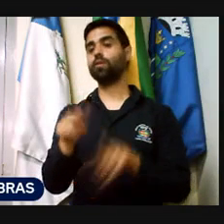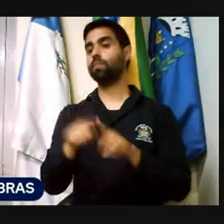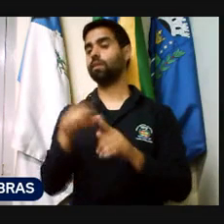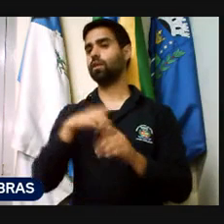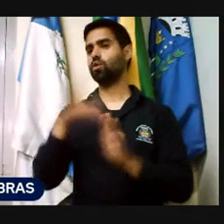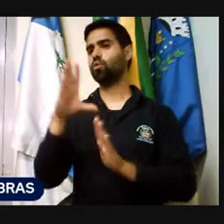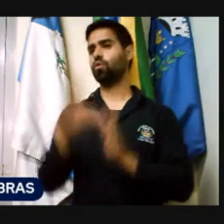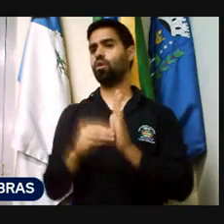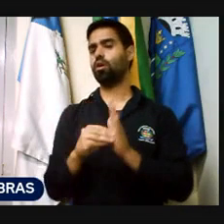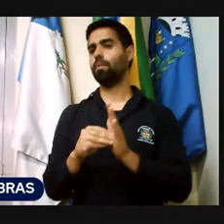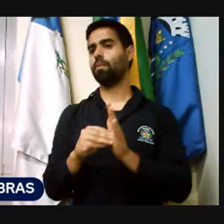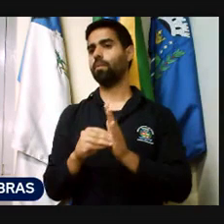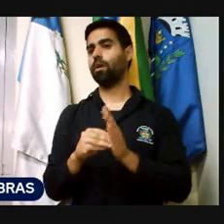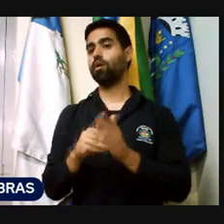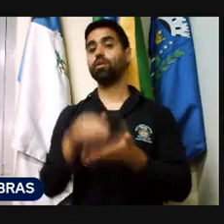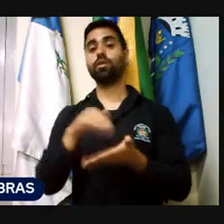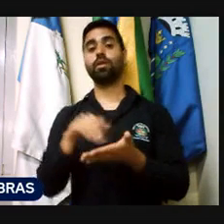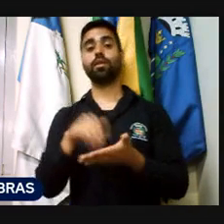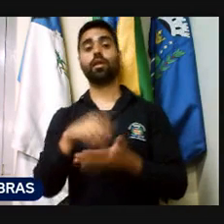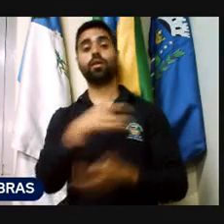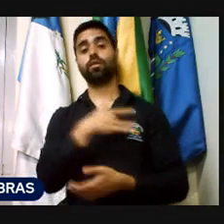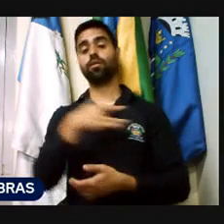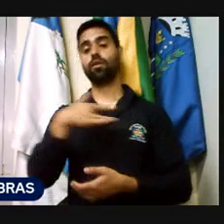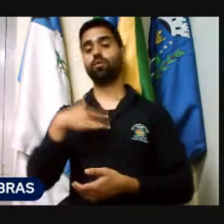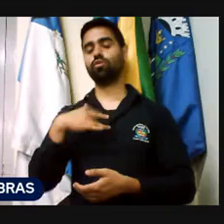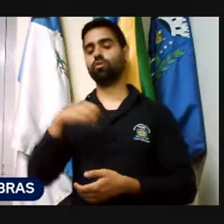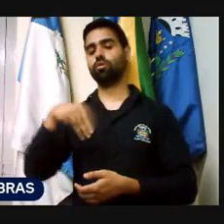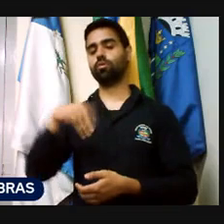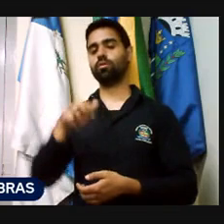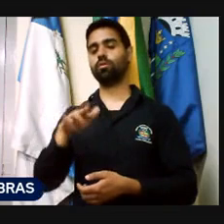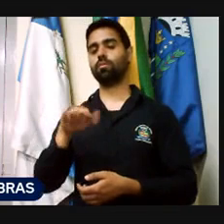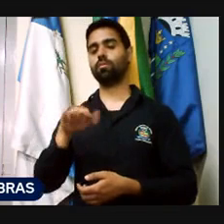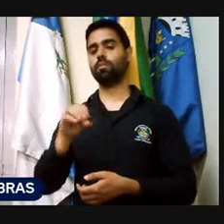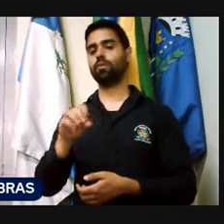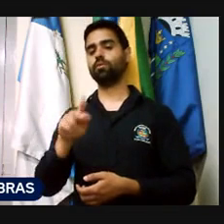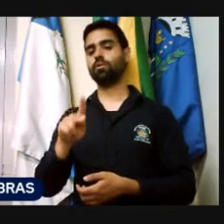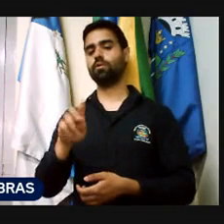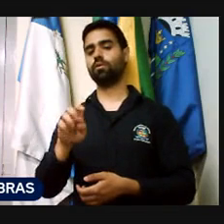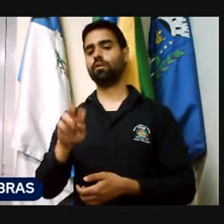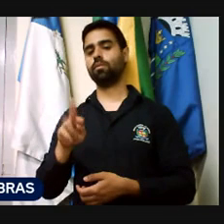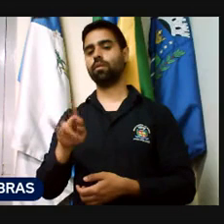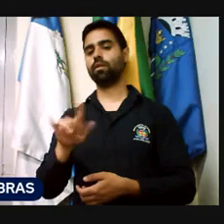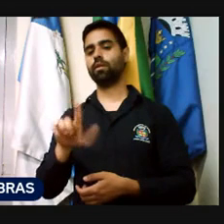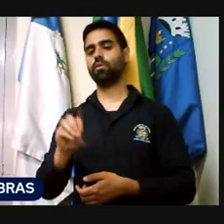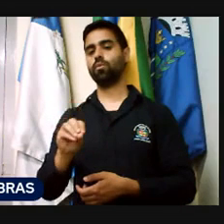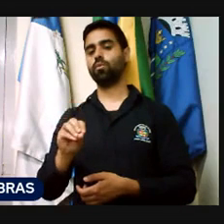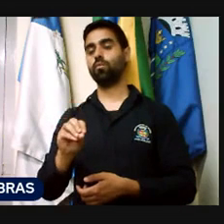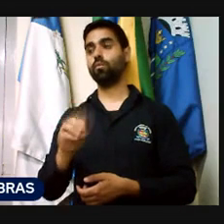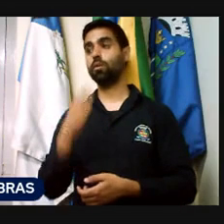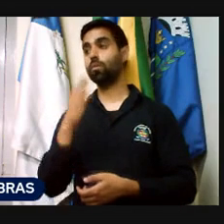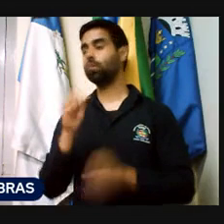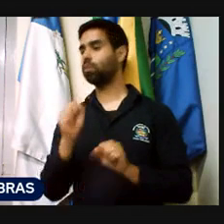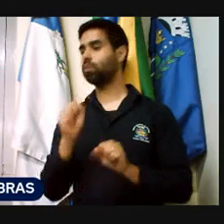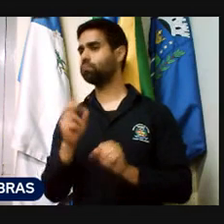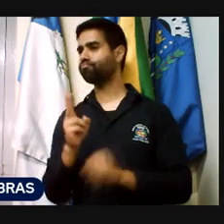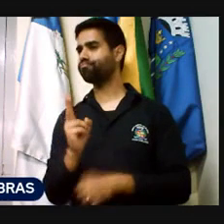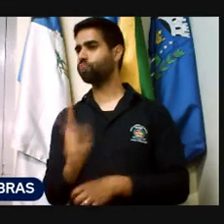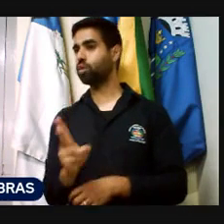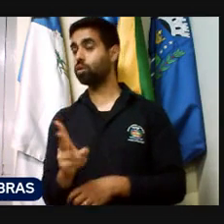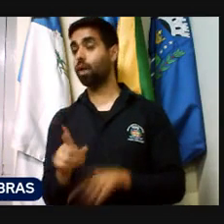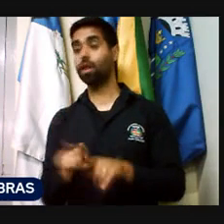cópia para o secretário de Saúde, senhor Márcio Roncalho de Almeida Petrilo, solicitando a permanência e